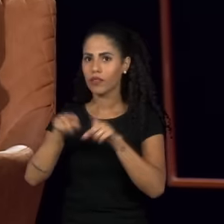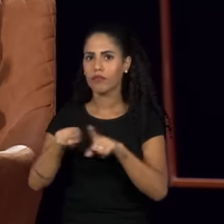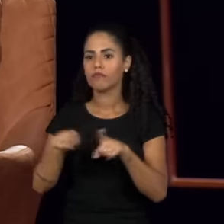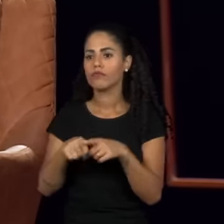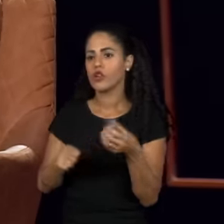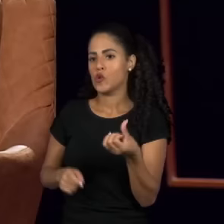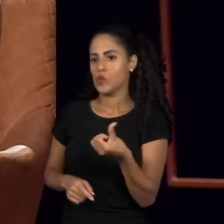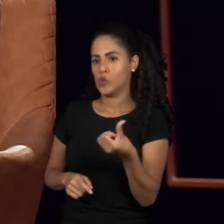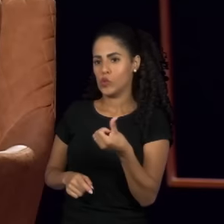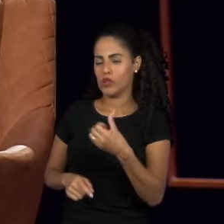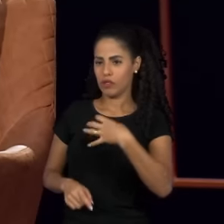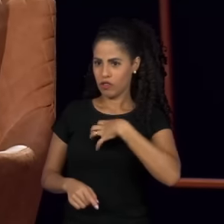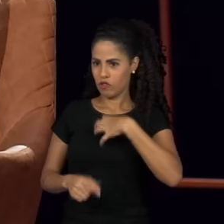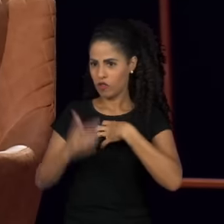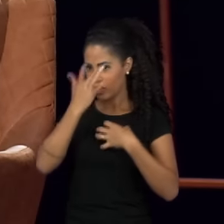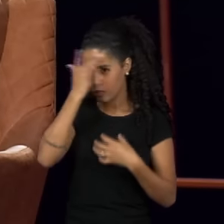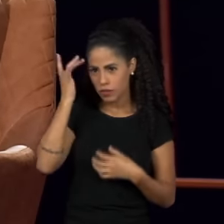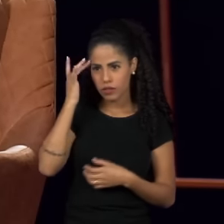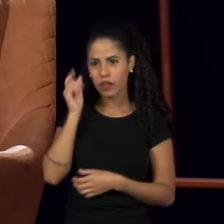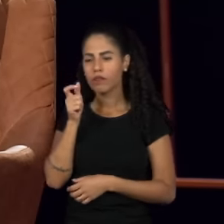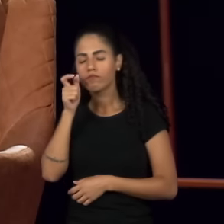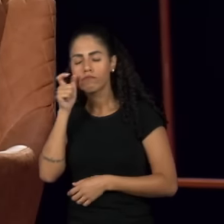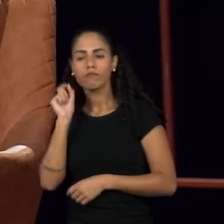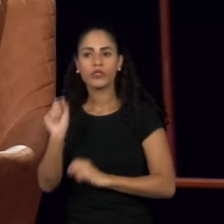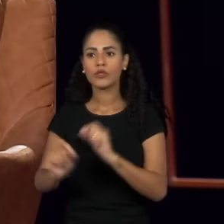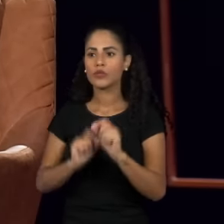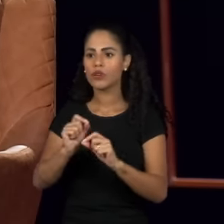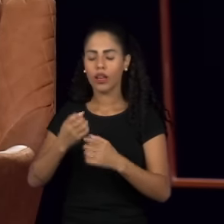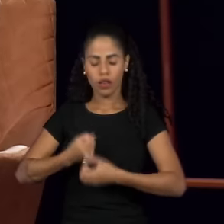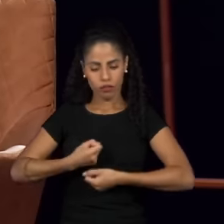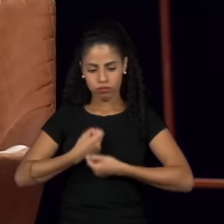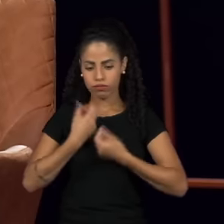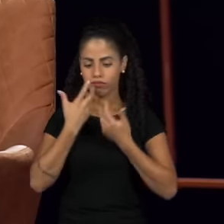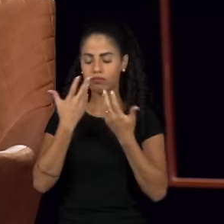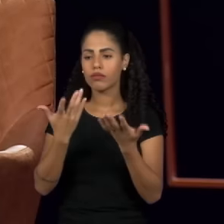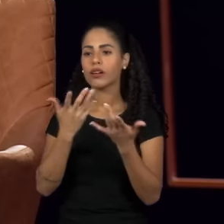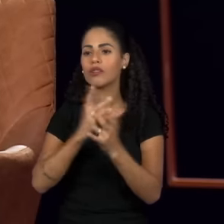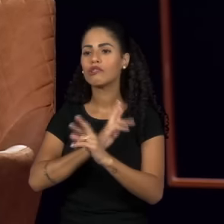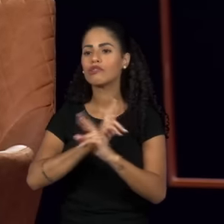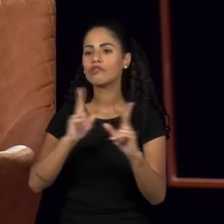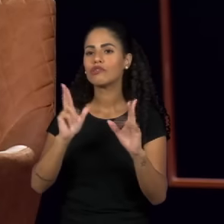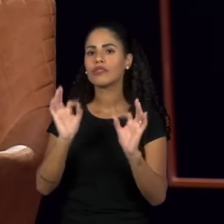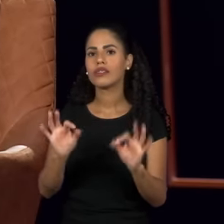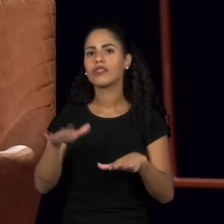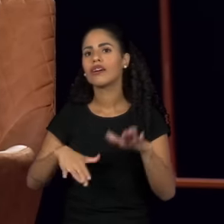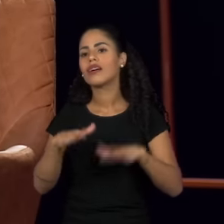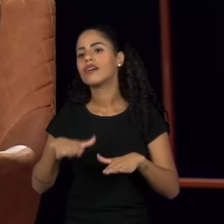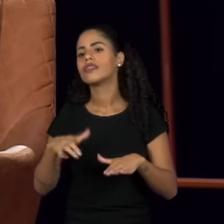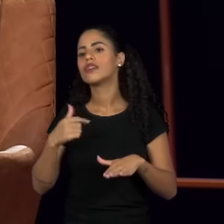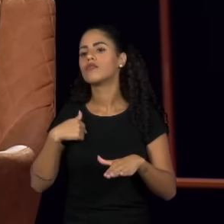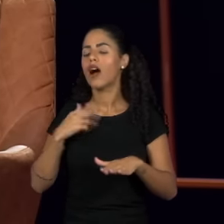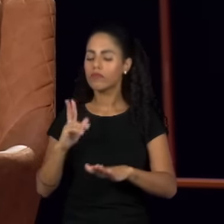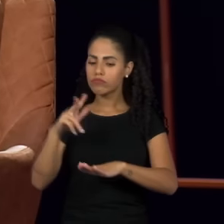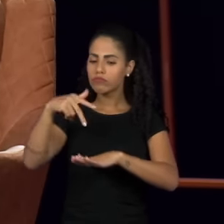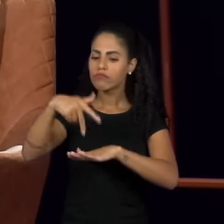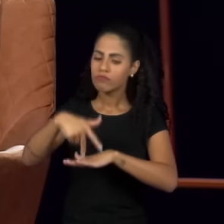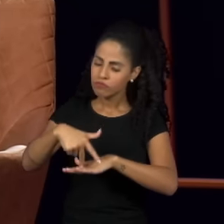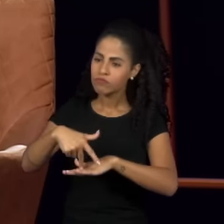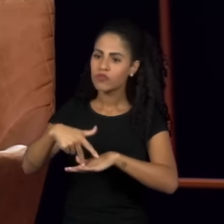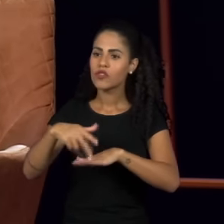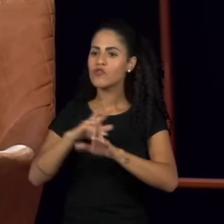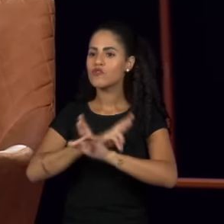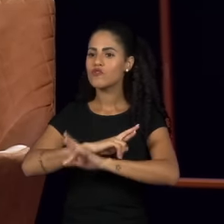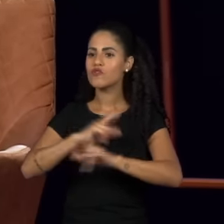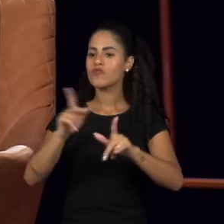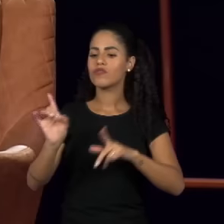sexto sentido, que as pessoas chamam de intuição, ela aflora de uma outra maneira, que é o que dá essa, talvez, essa autoria, que faz um diferencial